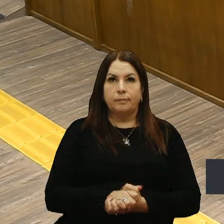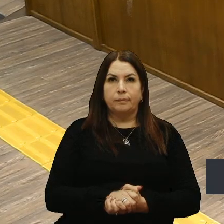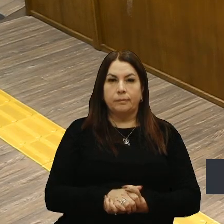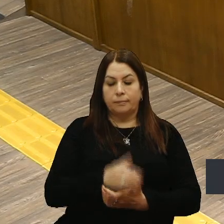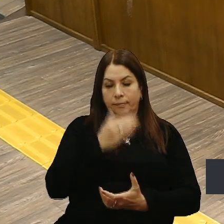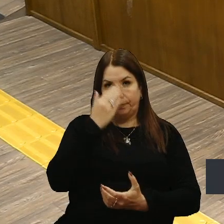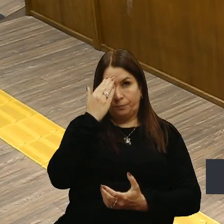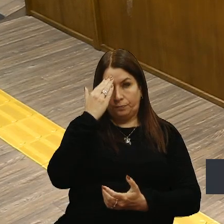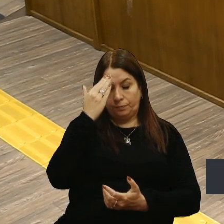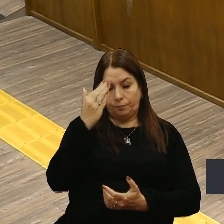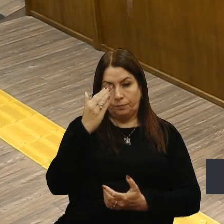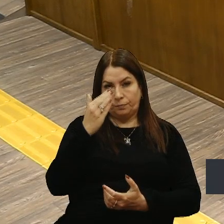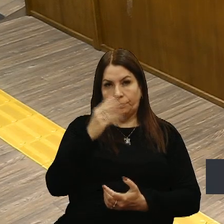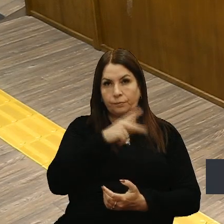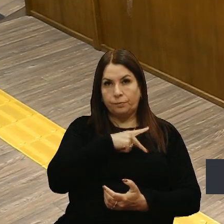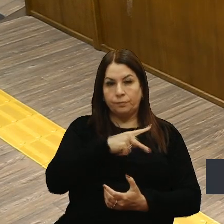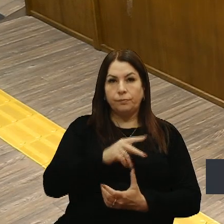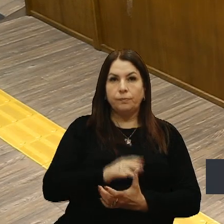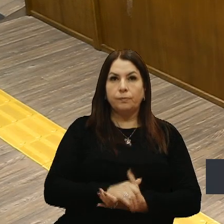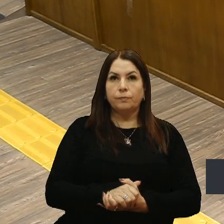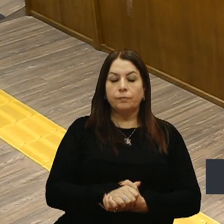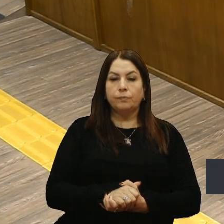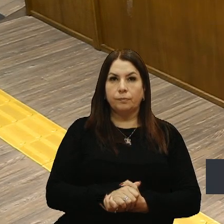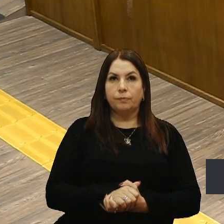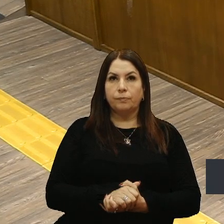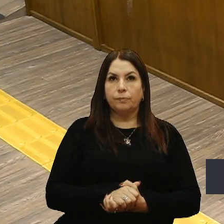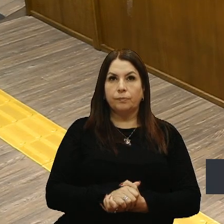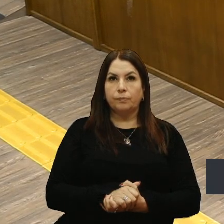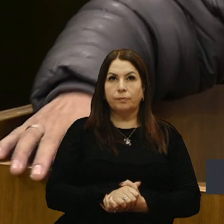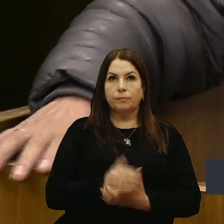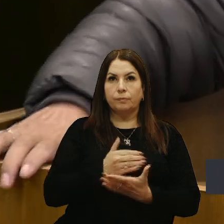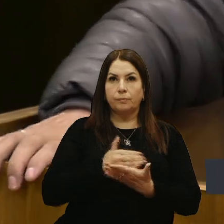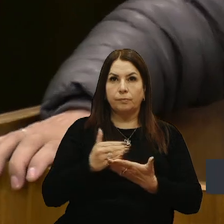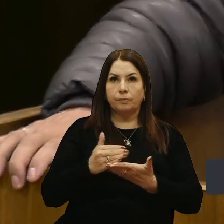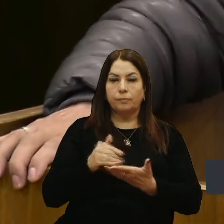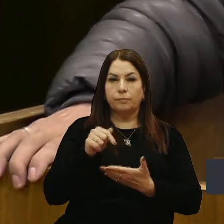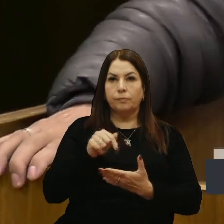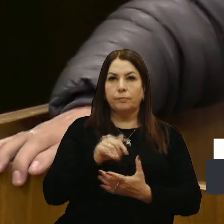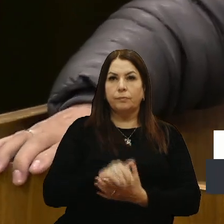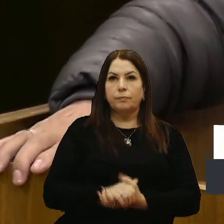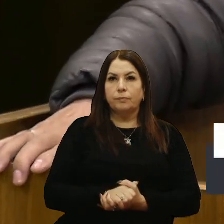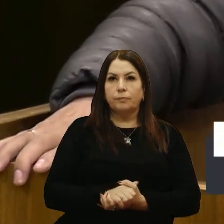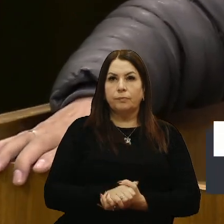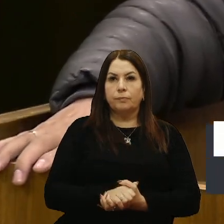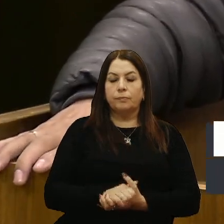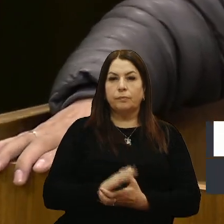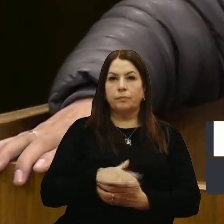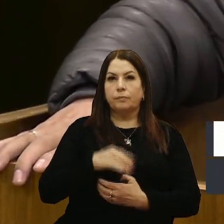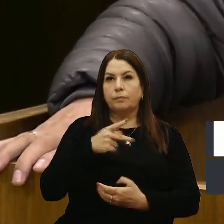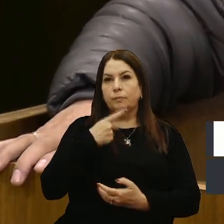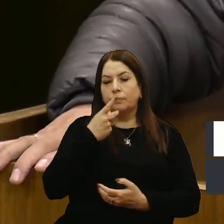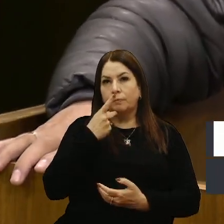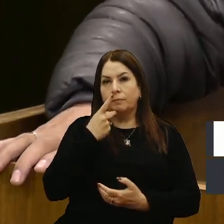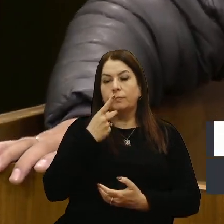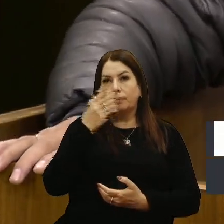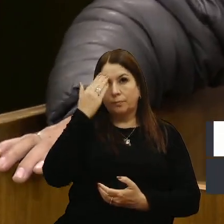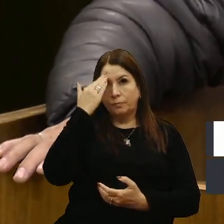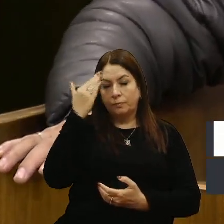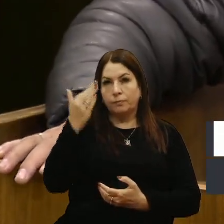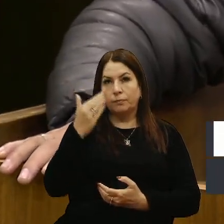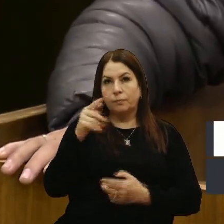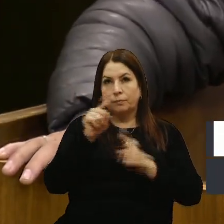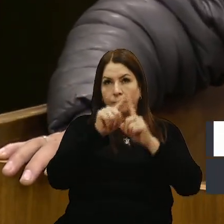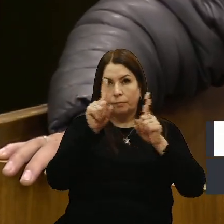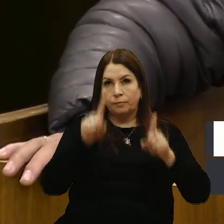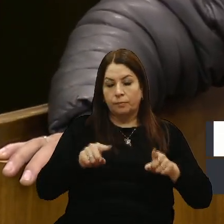Obrigado, presidente. Quero começar aqui a minha fala agradecendo aos